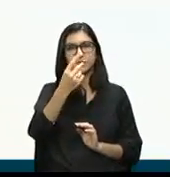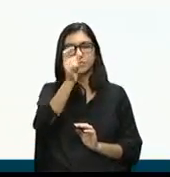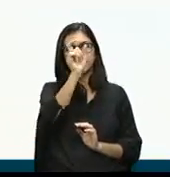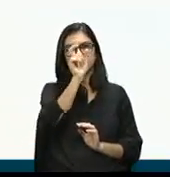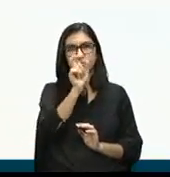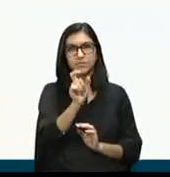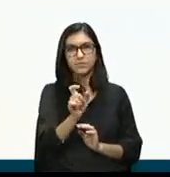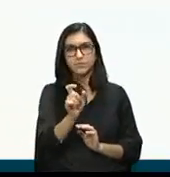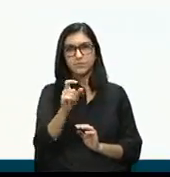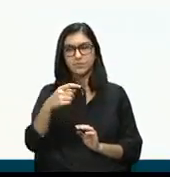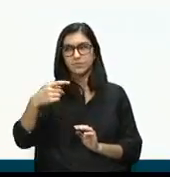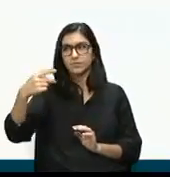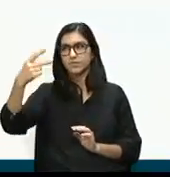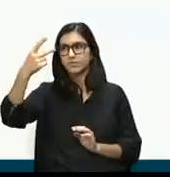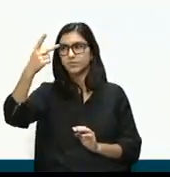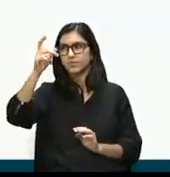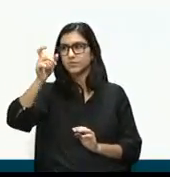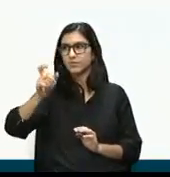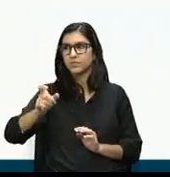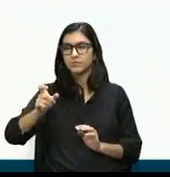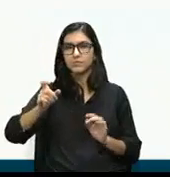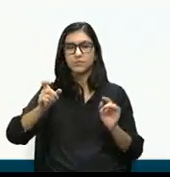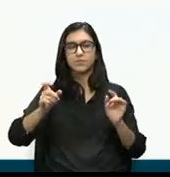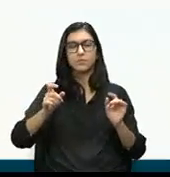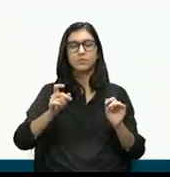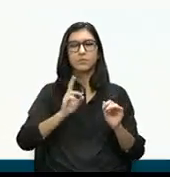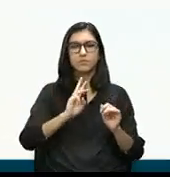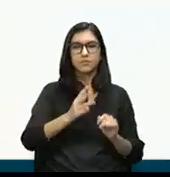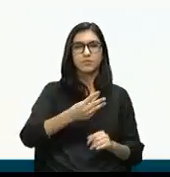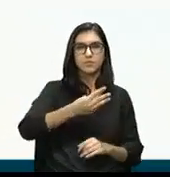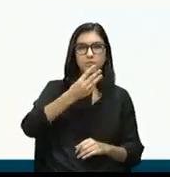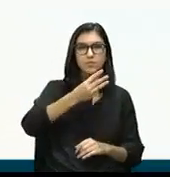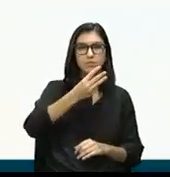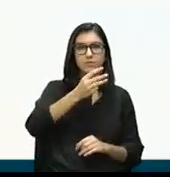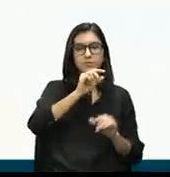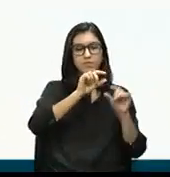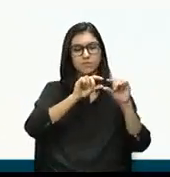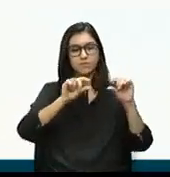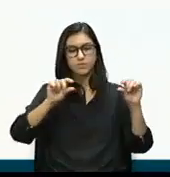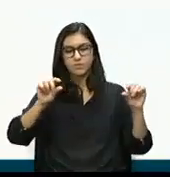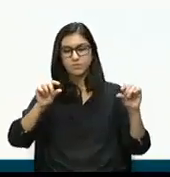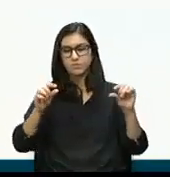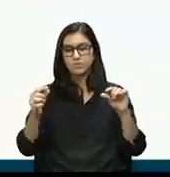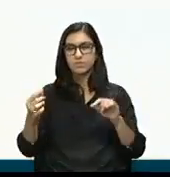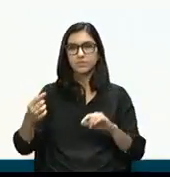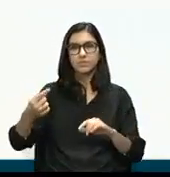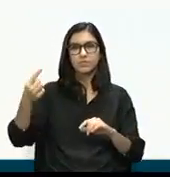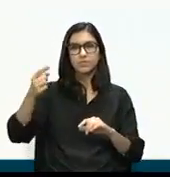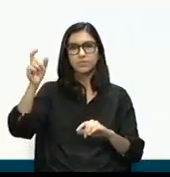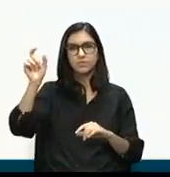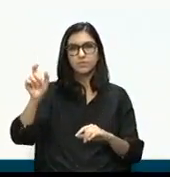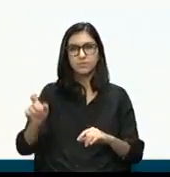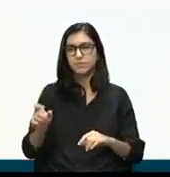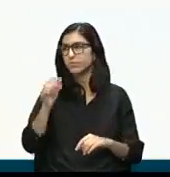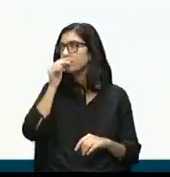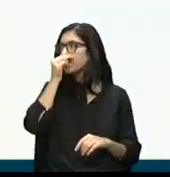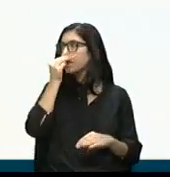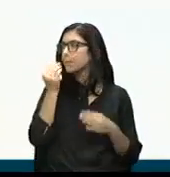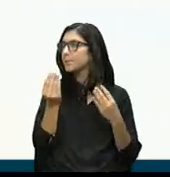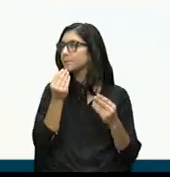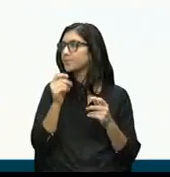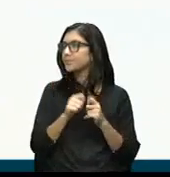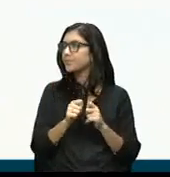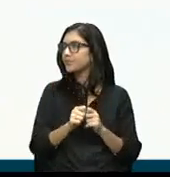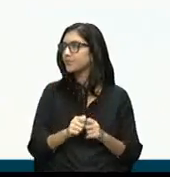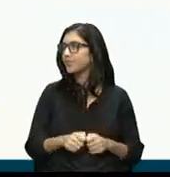da segunda coluna. O terceiro termo da primeira linha com o terceiro termo da primeira coluna. Como que isso ficaria?